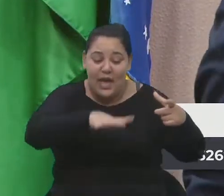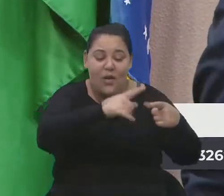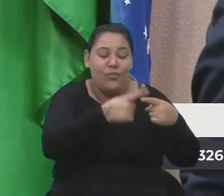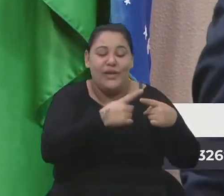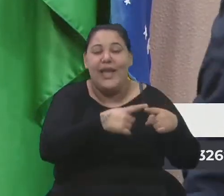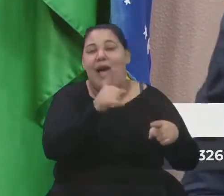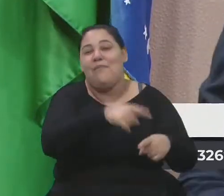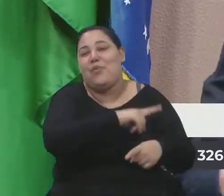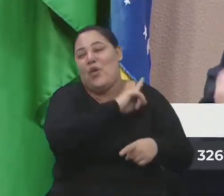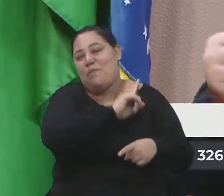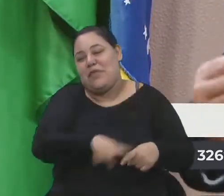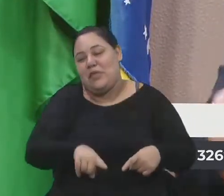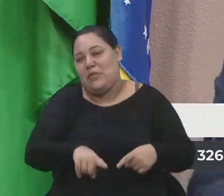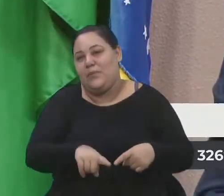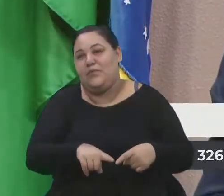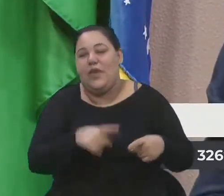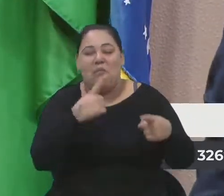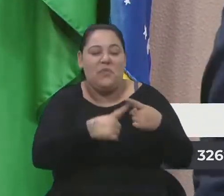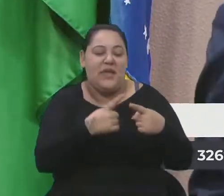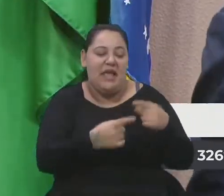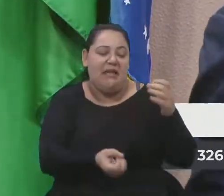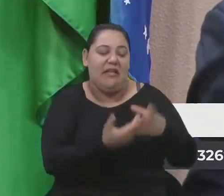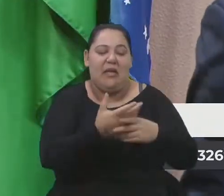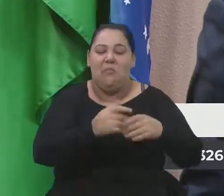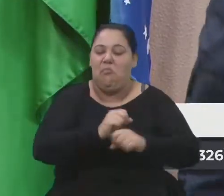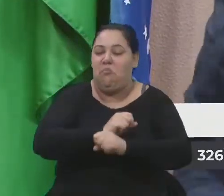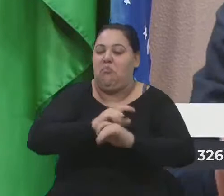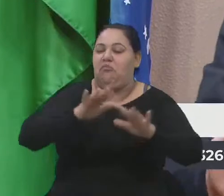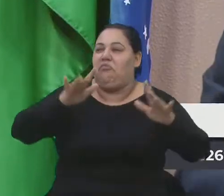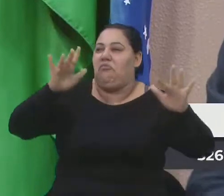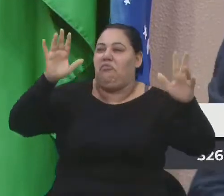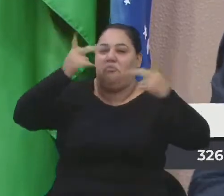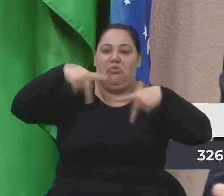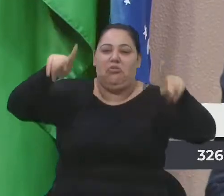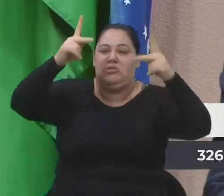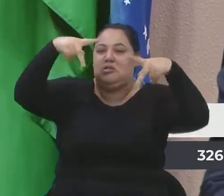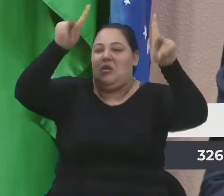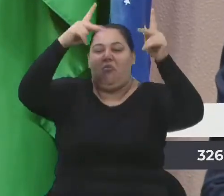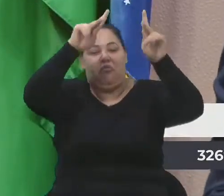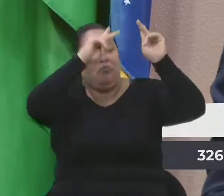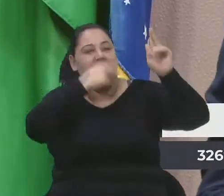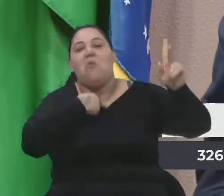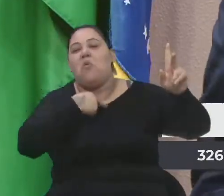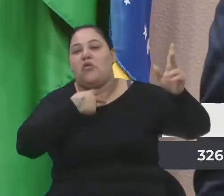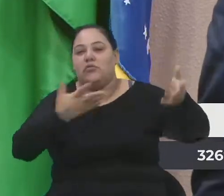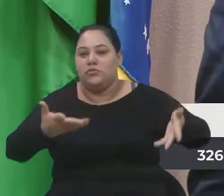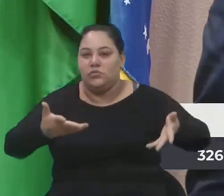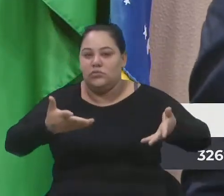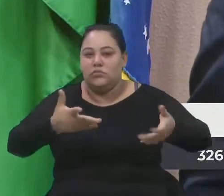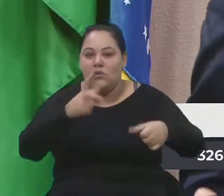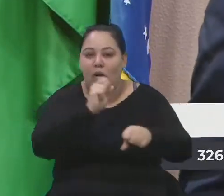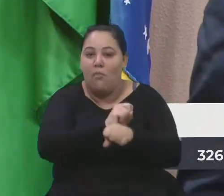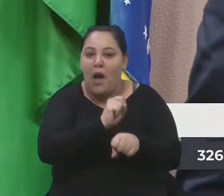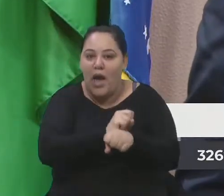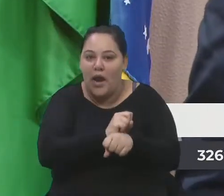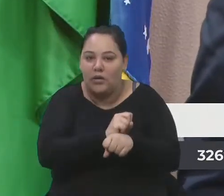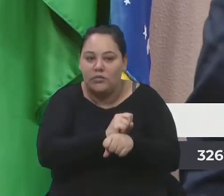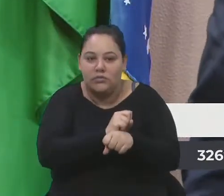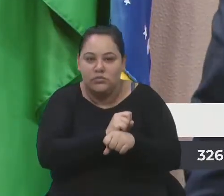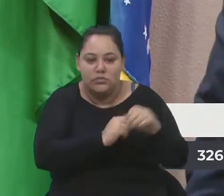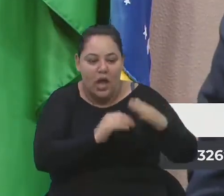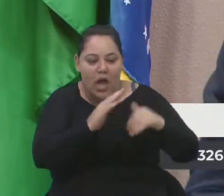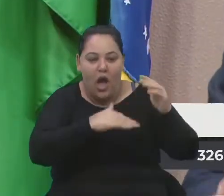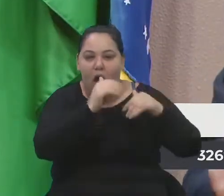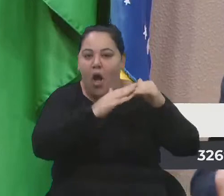permitido. Porque cria poeira. Porque não sei o quê, não pode. Então, eles ficam barrados de evoluir, eles